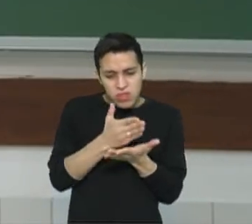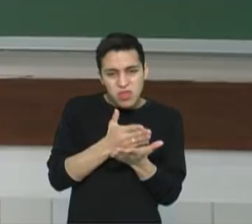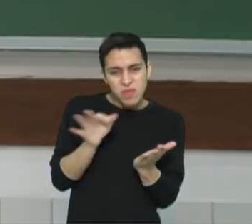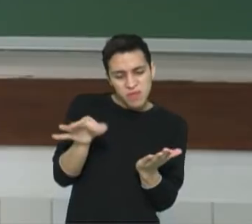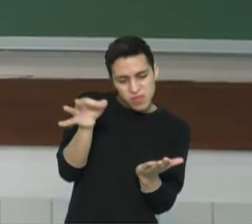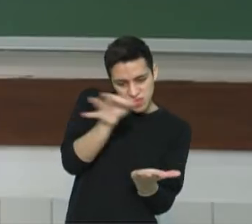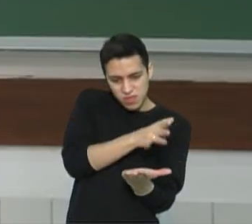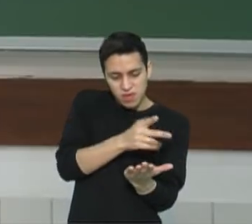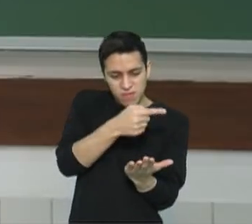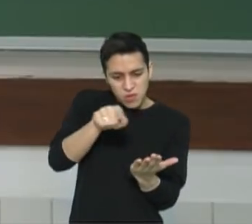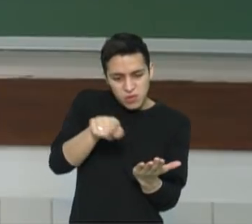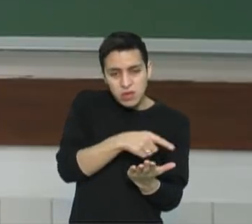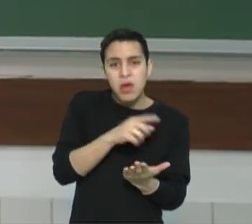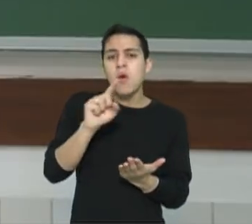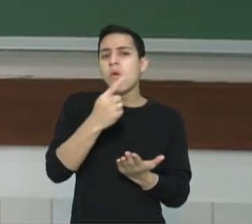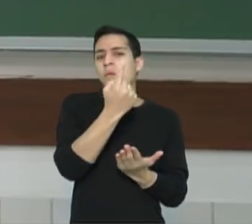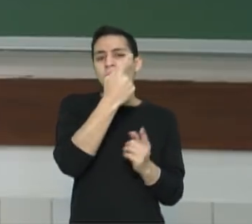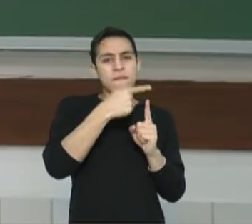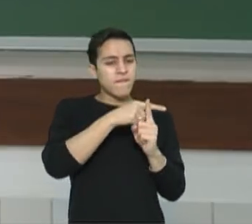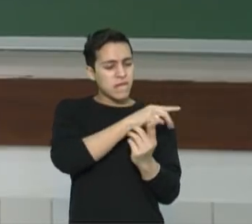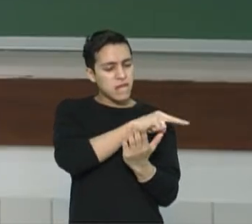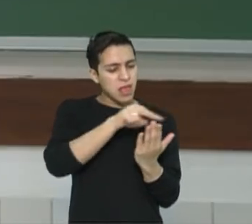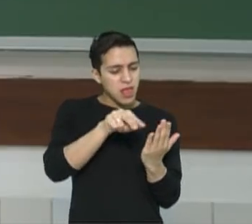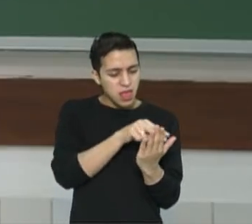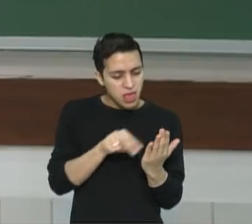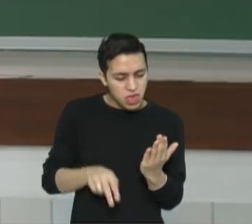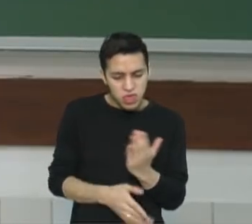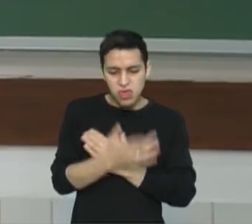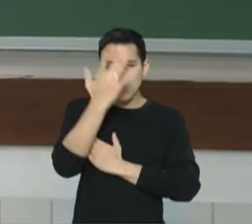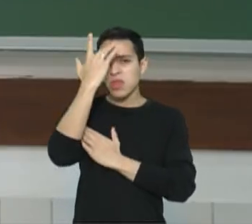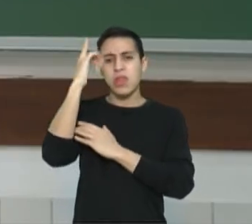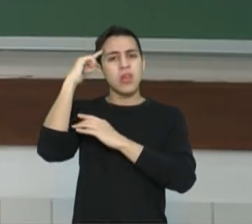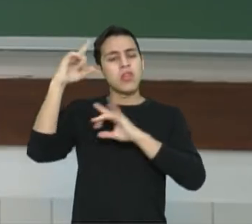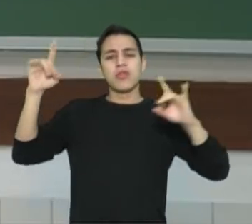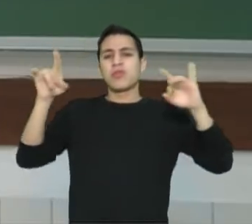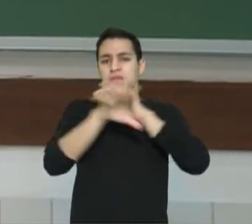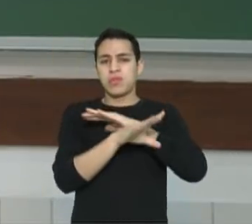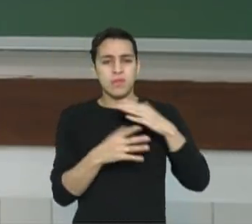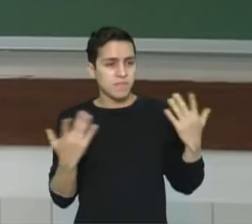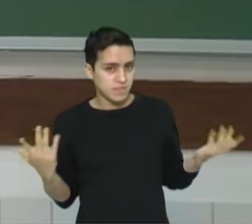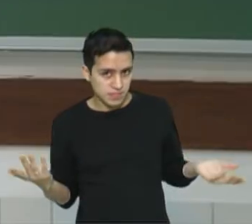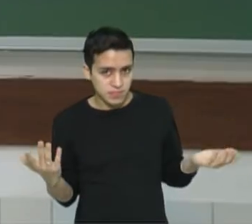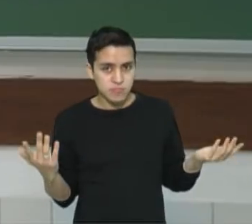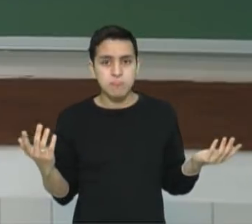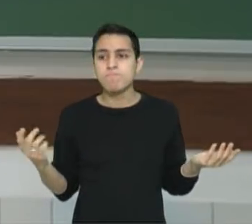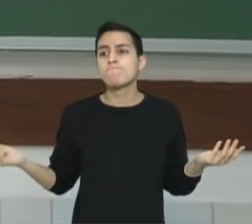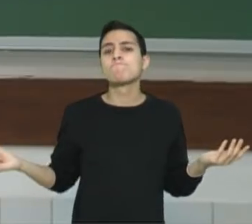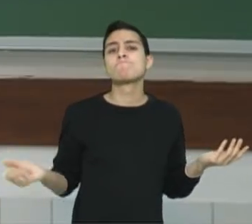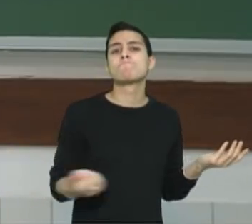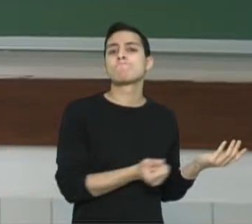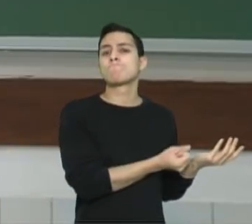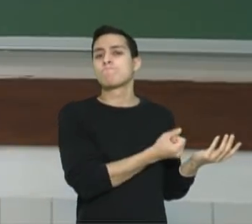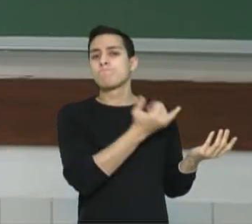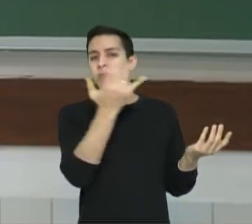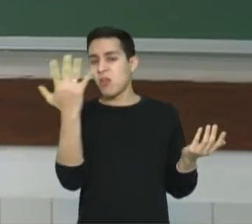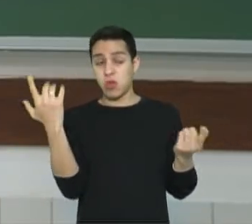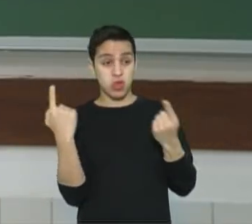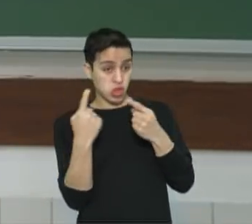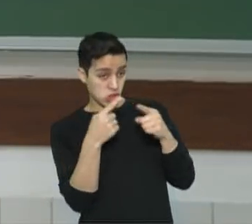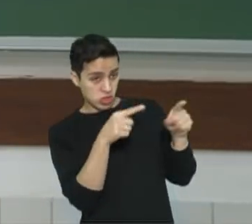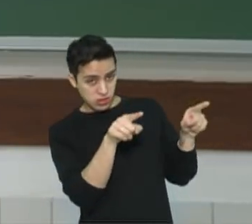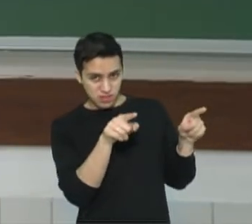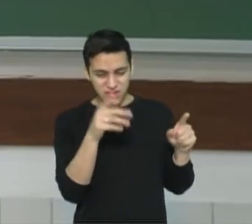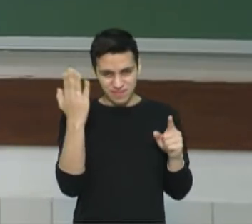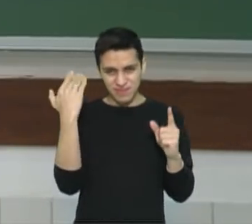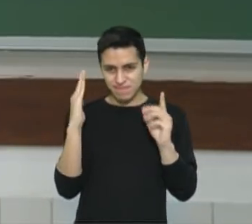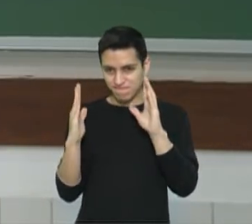né? Ele lia uma vez a música, a partitura, e ele memorizava tudo isso, deixava aí alguns oponentes, alguns músicos